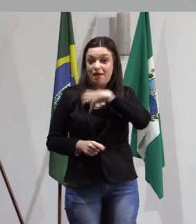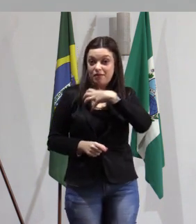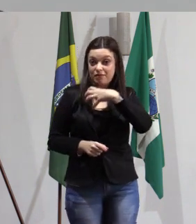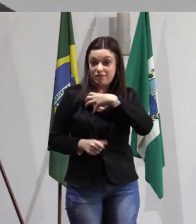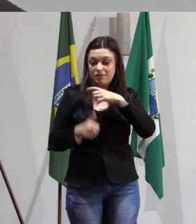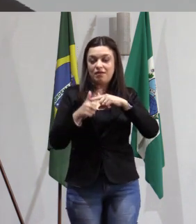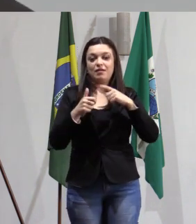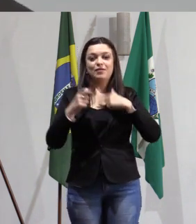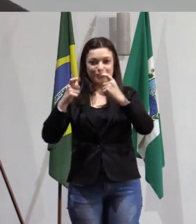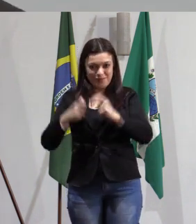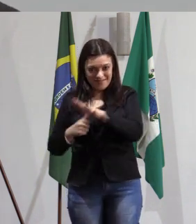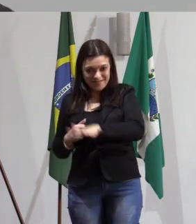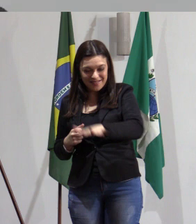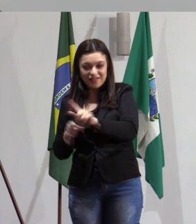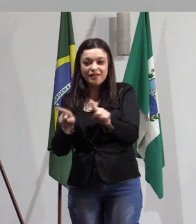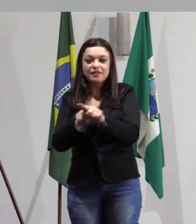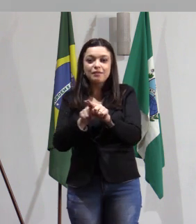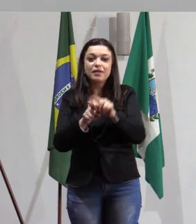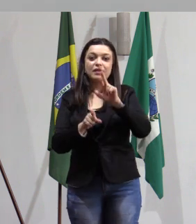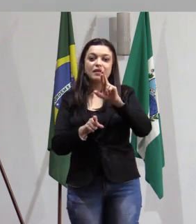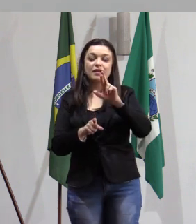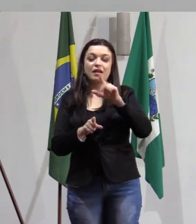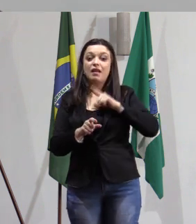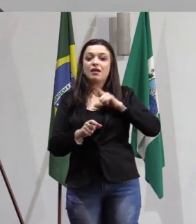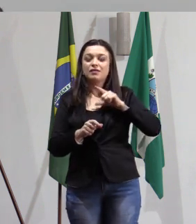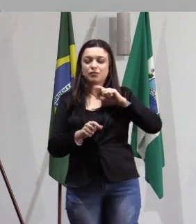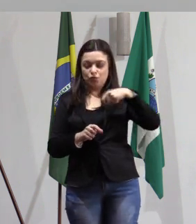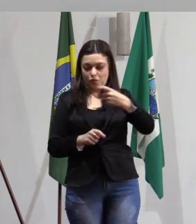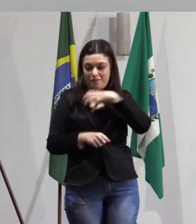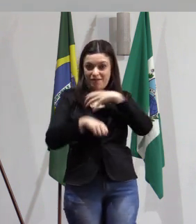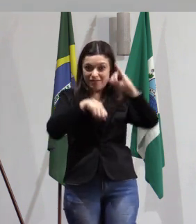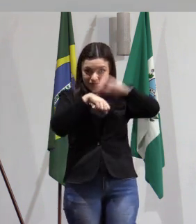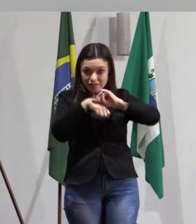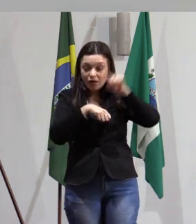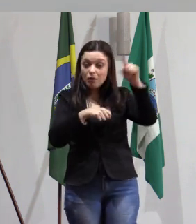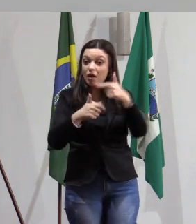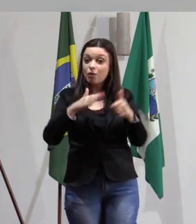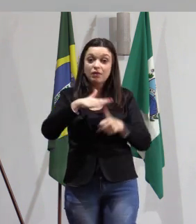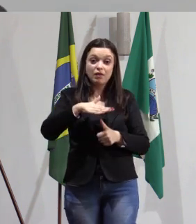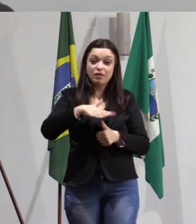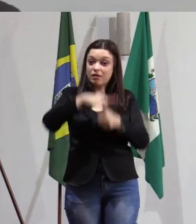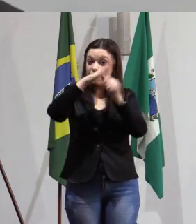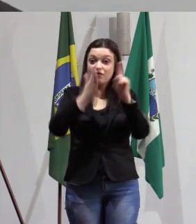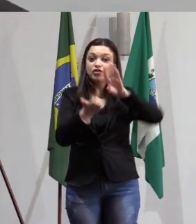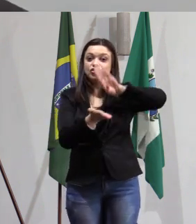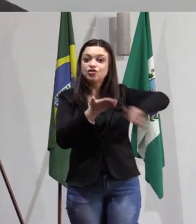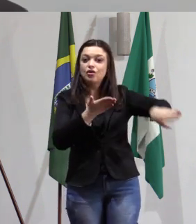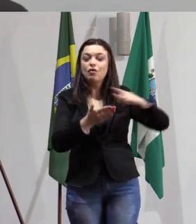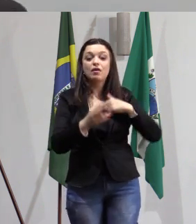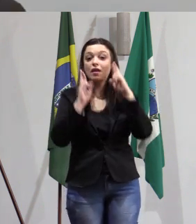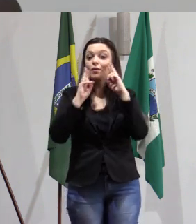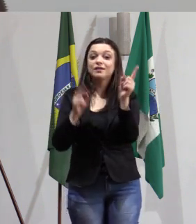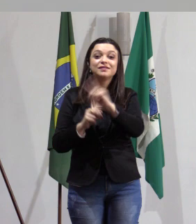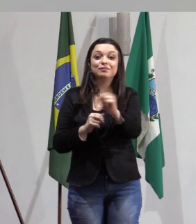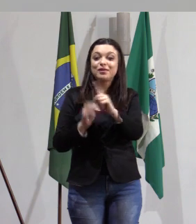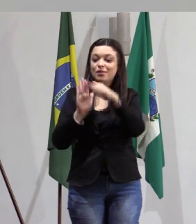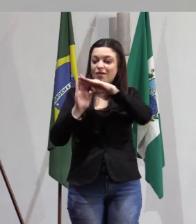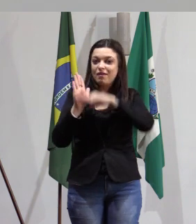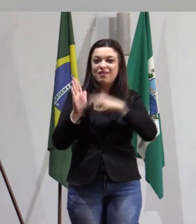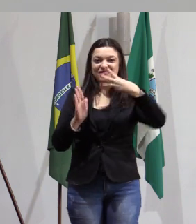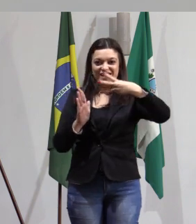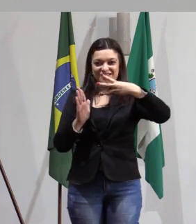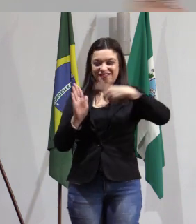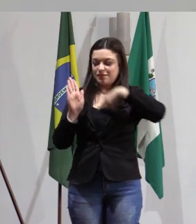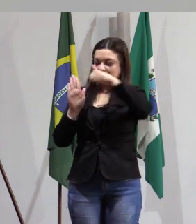Recôncavo Baiano, que, aliás, a partir de hoje está sem reitor, porque não foi nomeado e não foi respeitada a lista tríplice, até hoje. Universidade do Oeste do